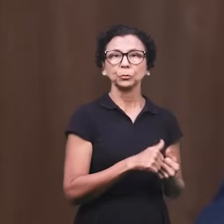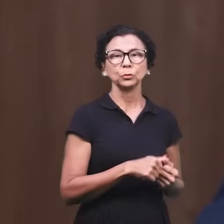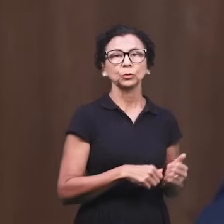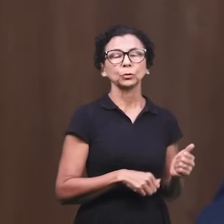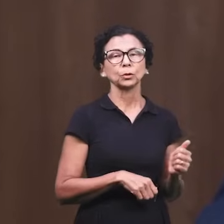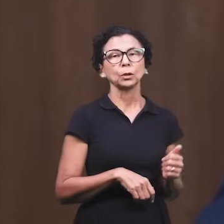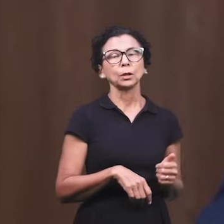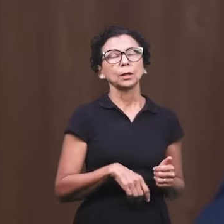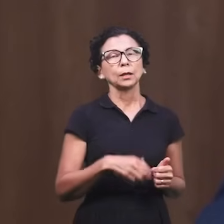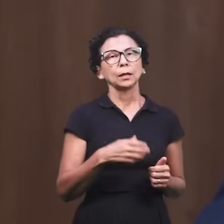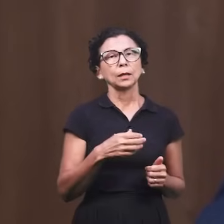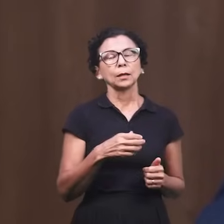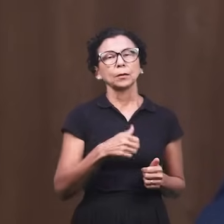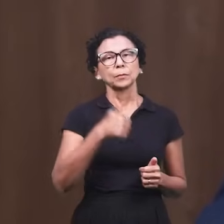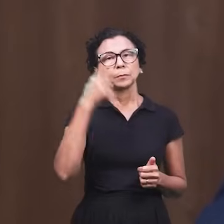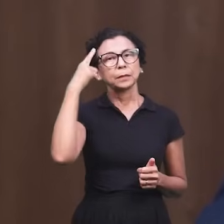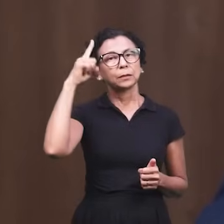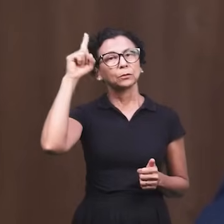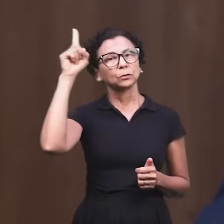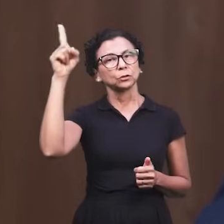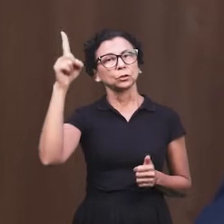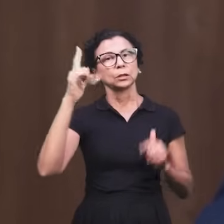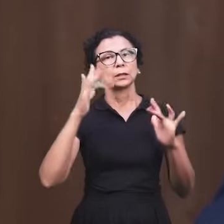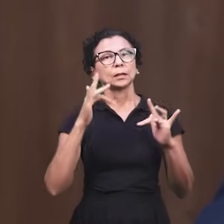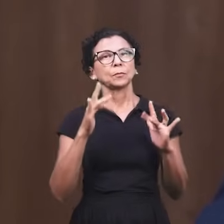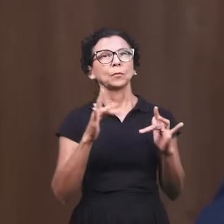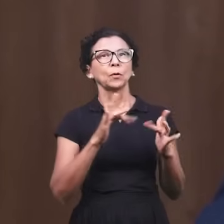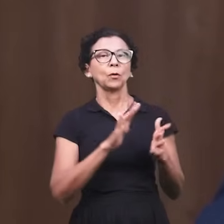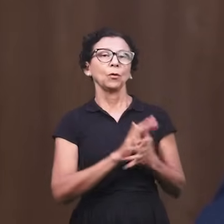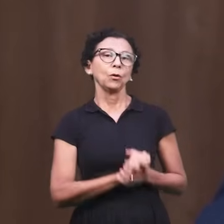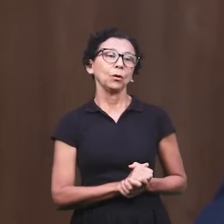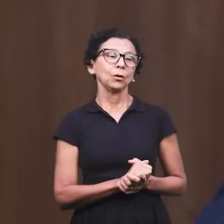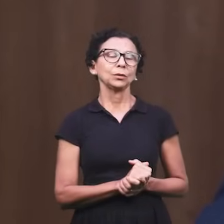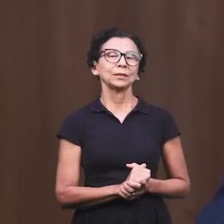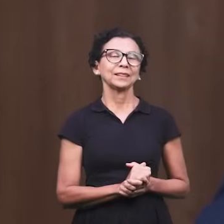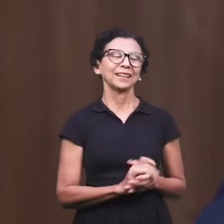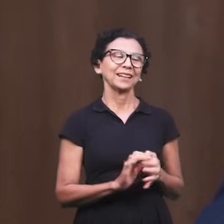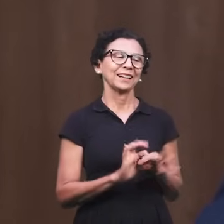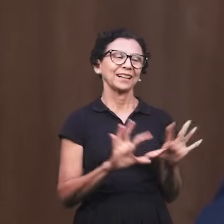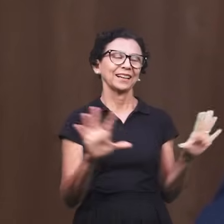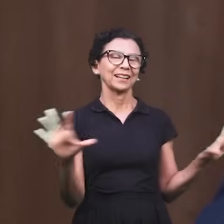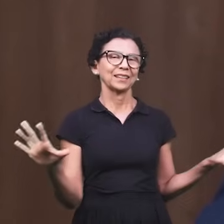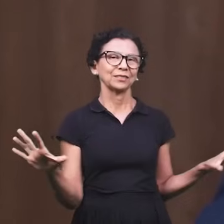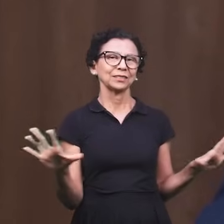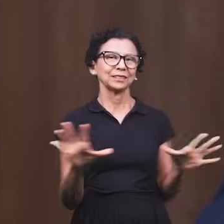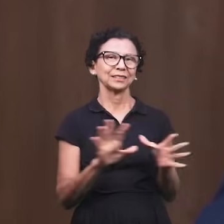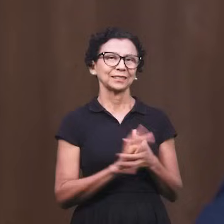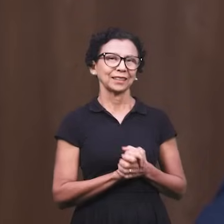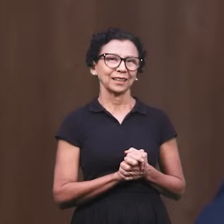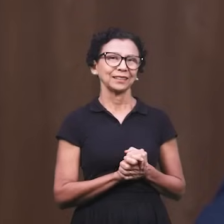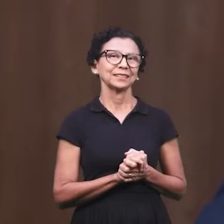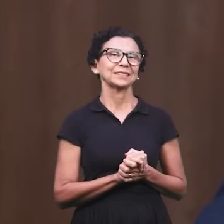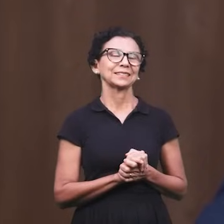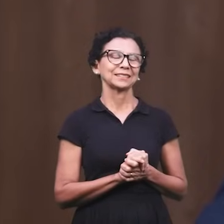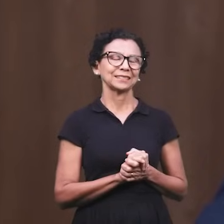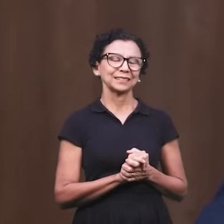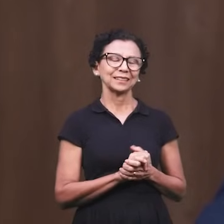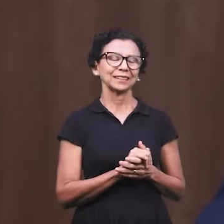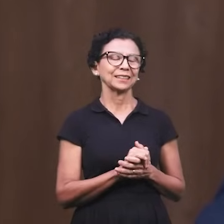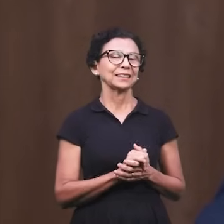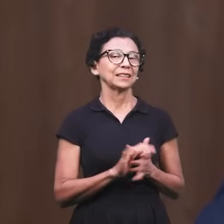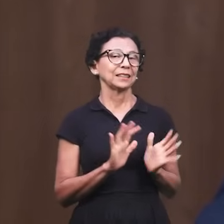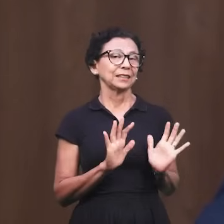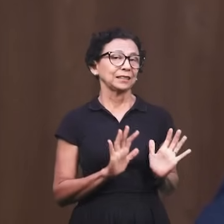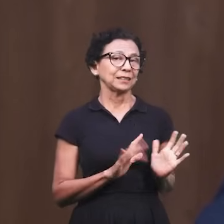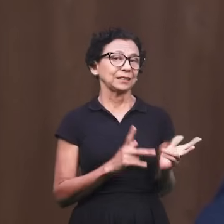No primeiro dia de namoro, as pessoas têm uma liberdade e vão fazer certas escolhas e certas coisas que Deus tem para o homem